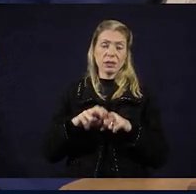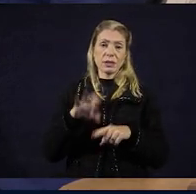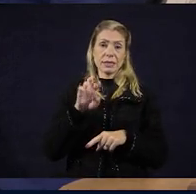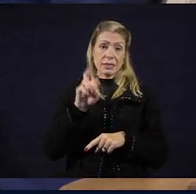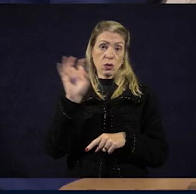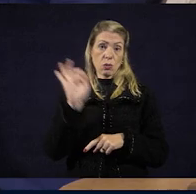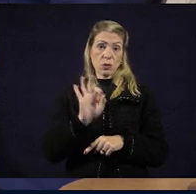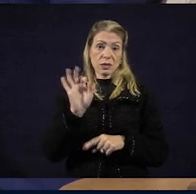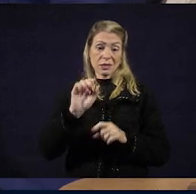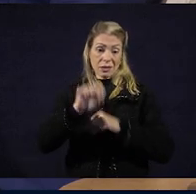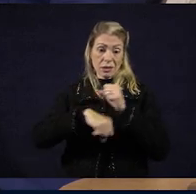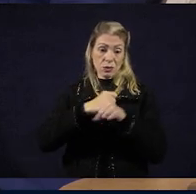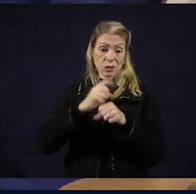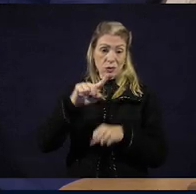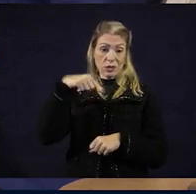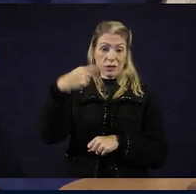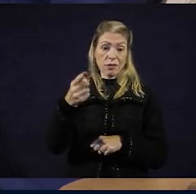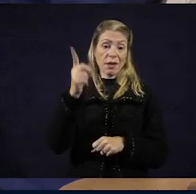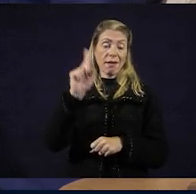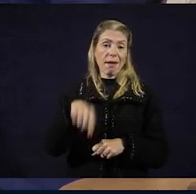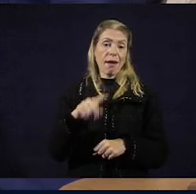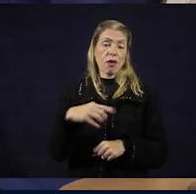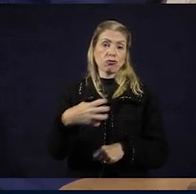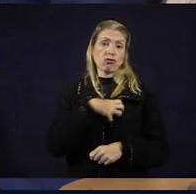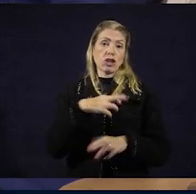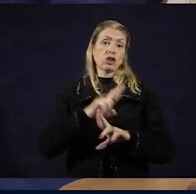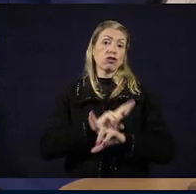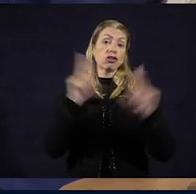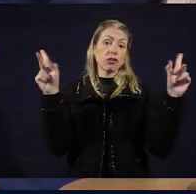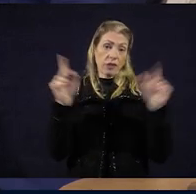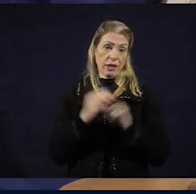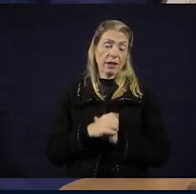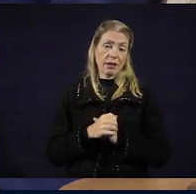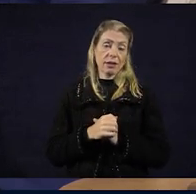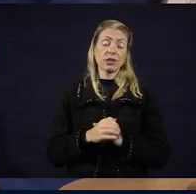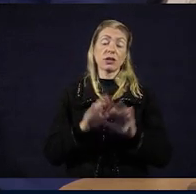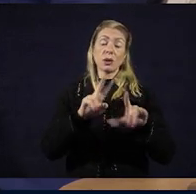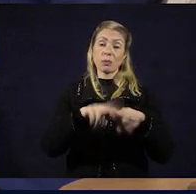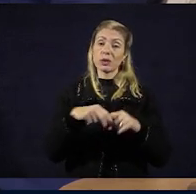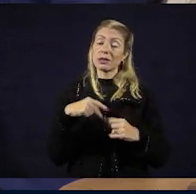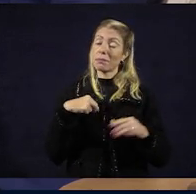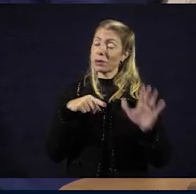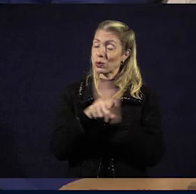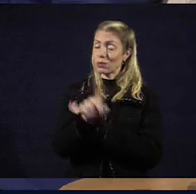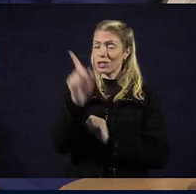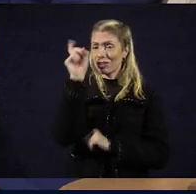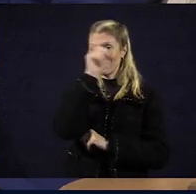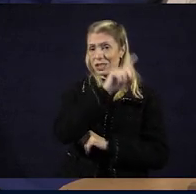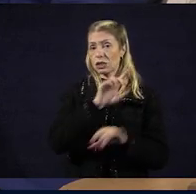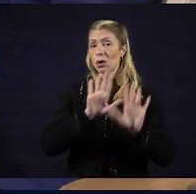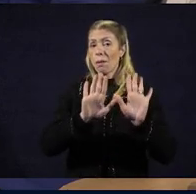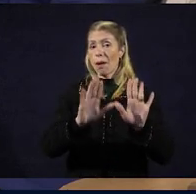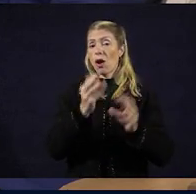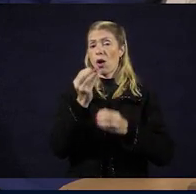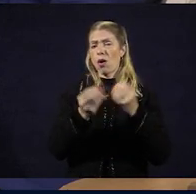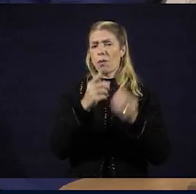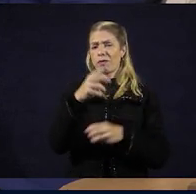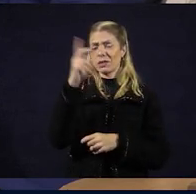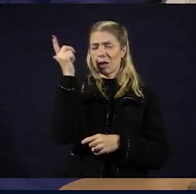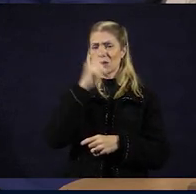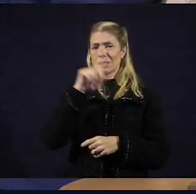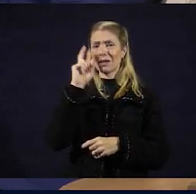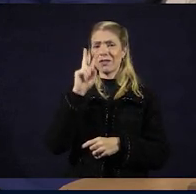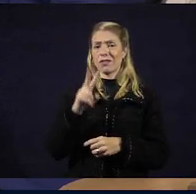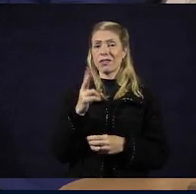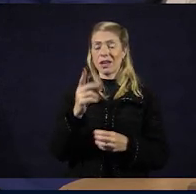exemplo o ano que vem já é um cenário diferente eu também de novo é uma pergunta difícil mas como que você tá vendo essa questão desse